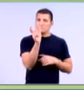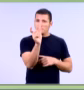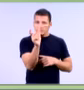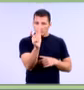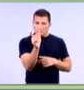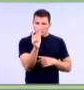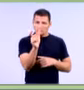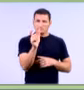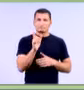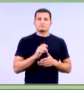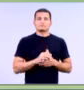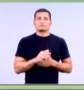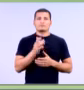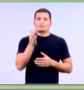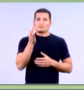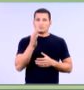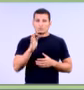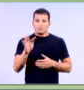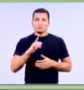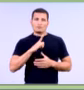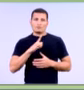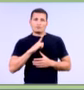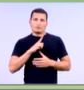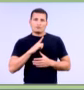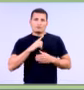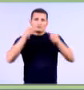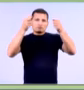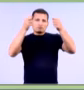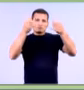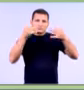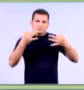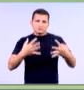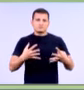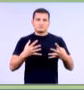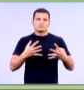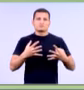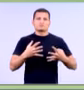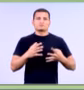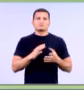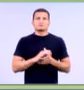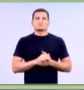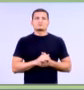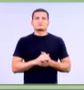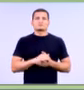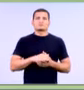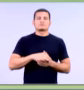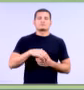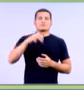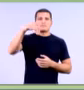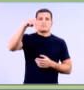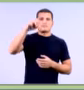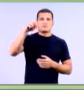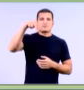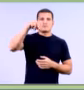palavra, nós temos aqui a mensagem sendo enfatizada, né? Mensagem. Nós temos